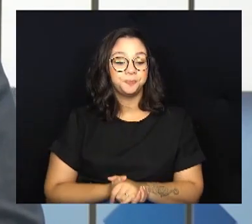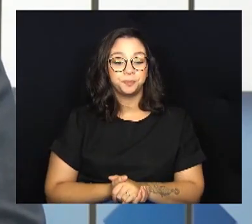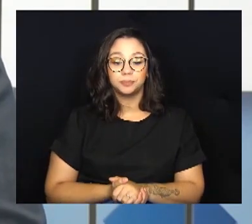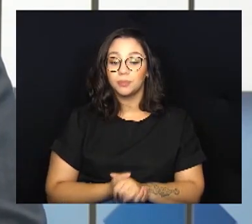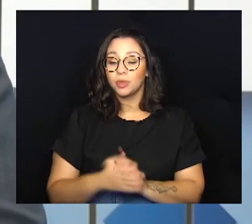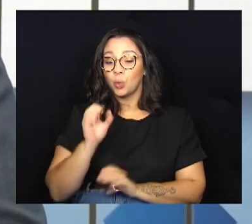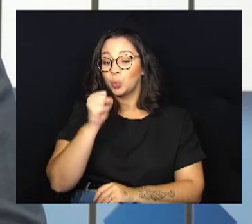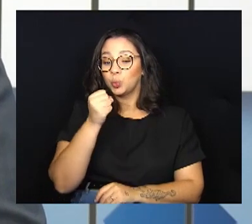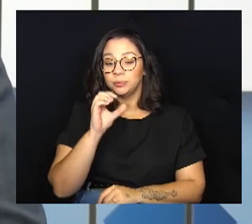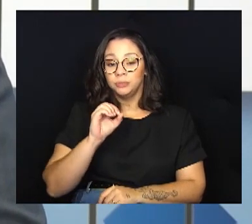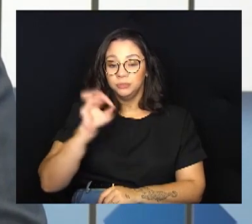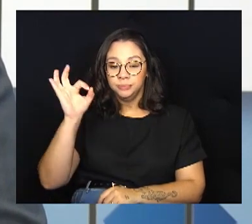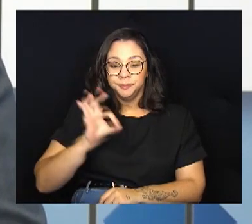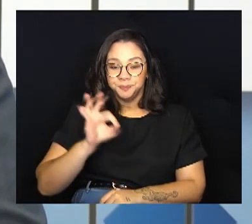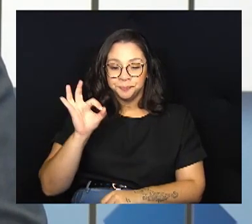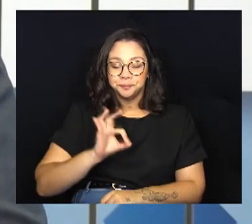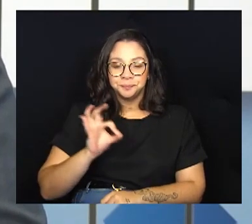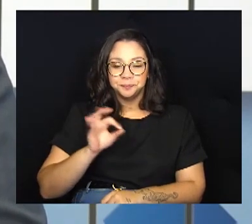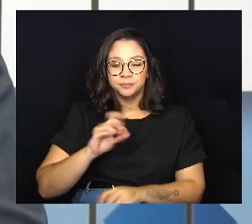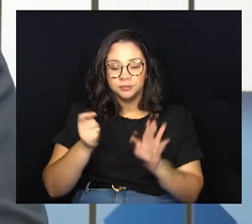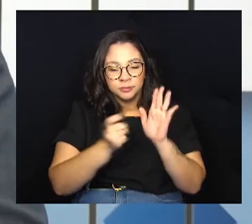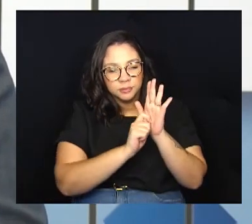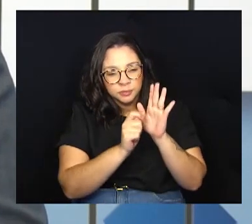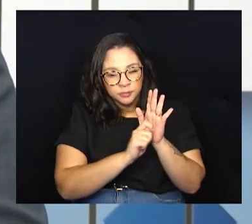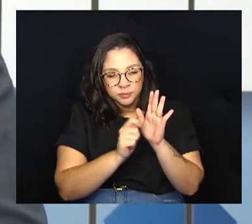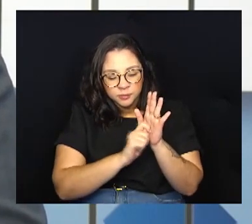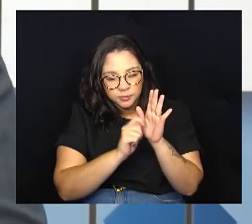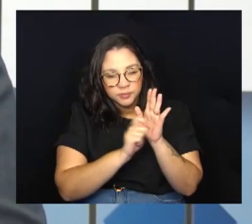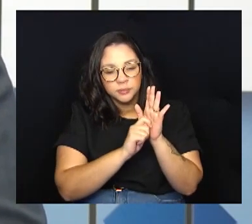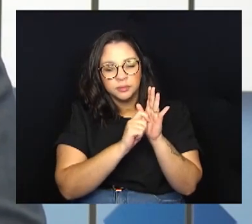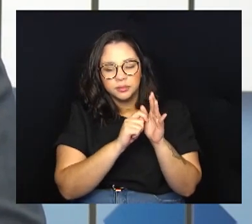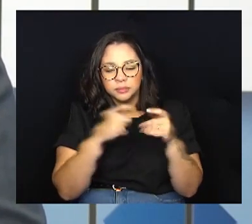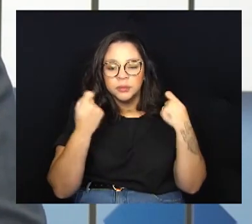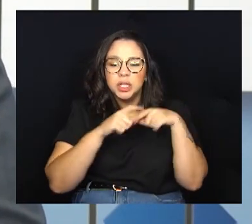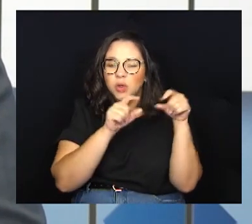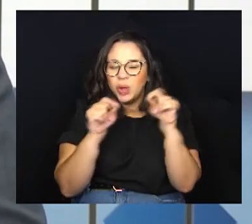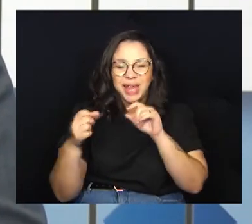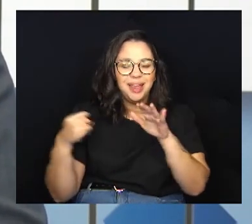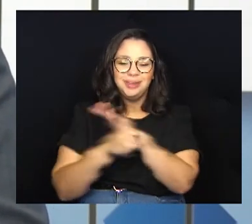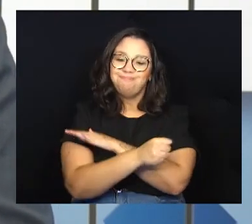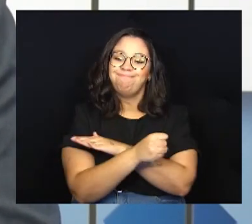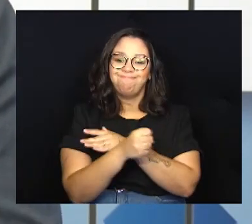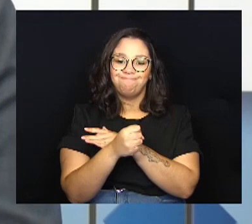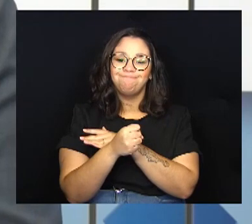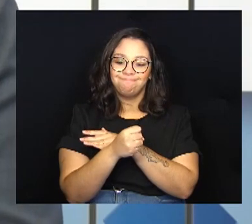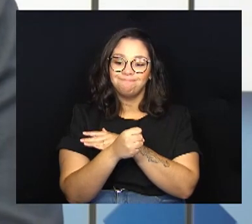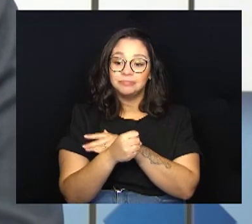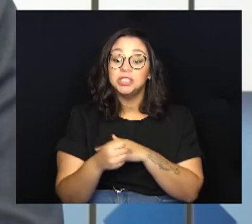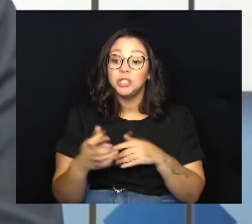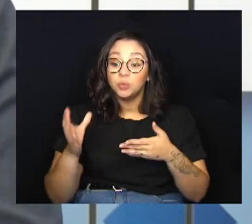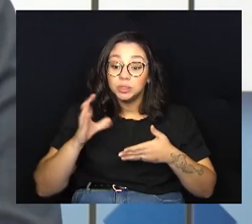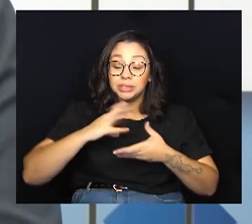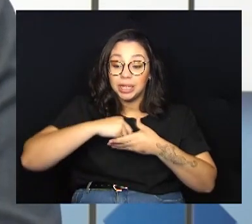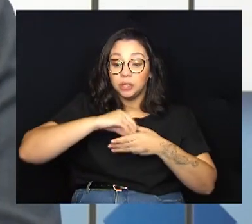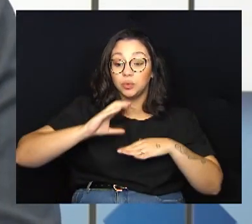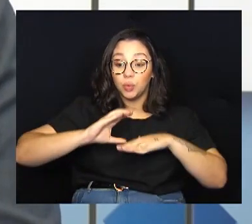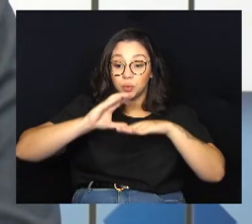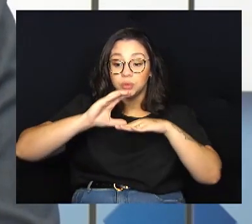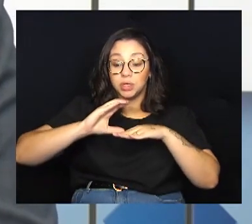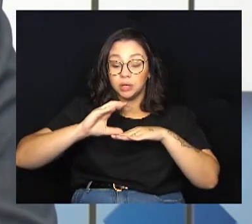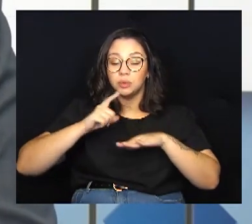vida da sociedade. Nós tivemos casos assim fora do normal. Quem conhece uma Cracolândia, seja de São Paulo ou seja